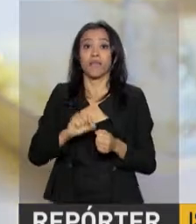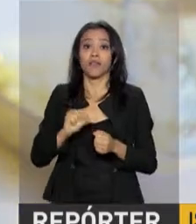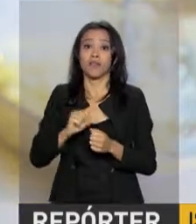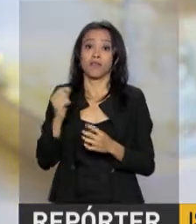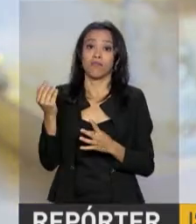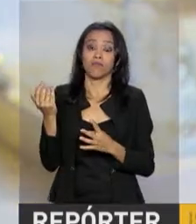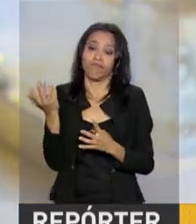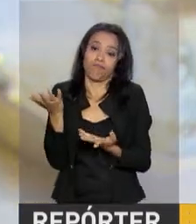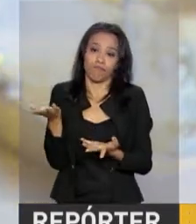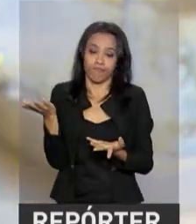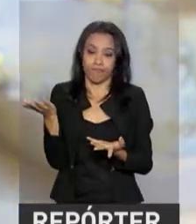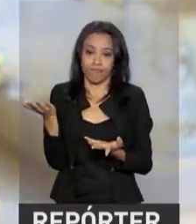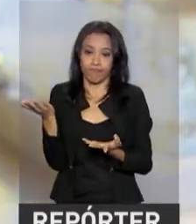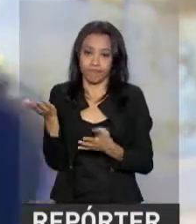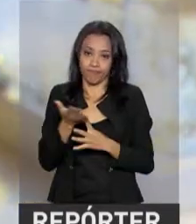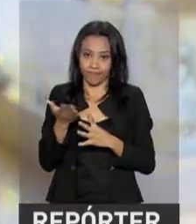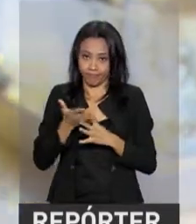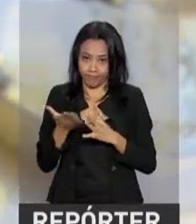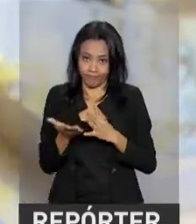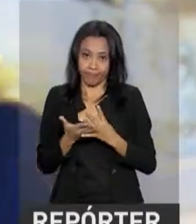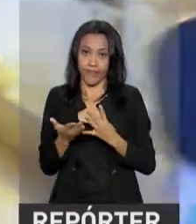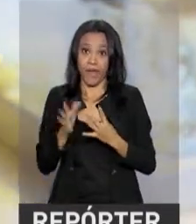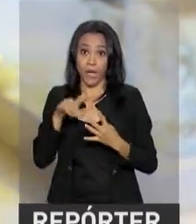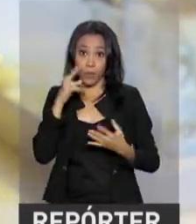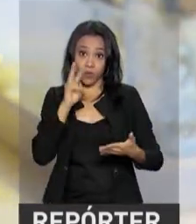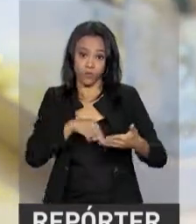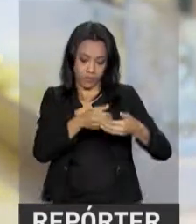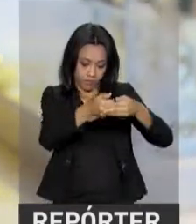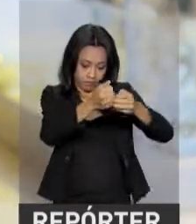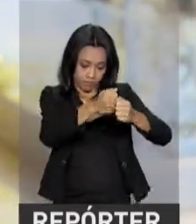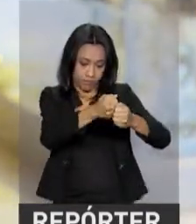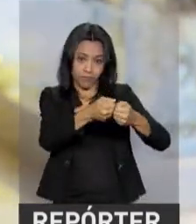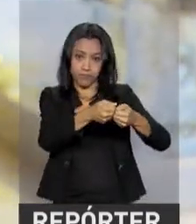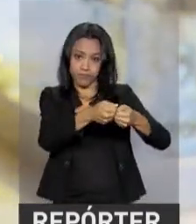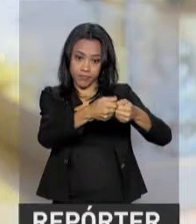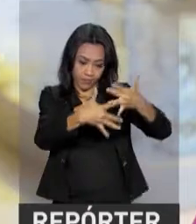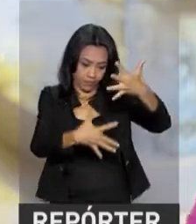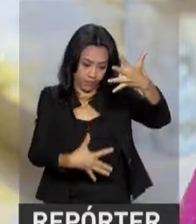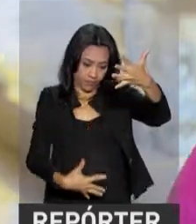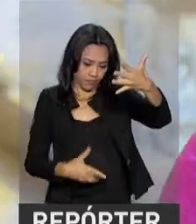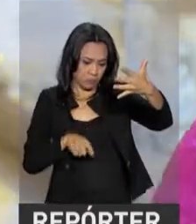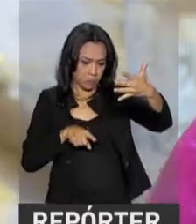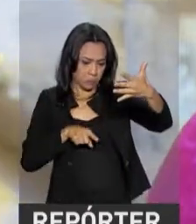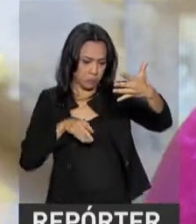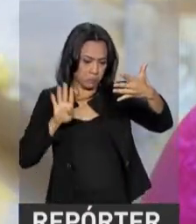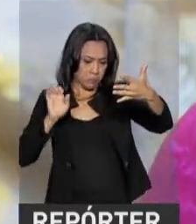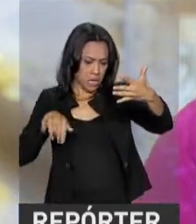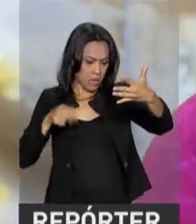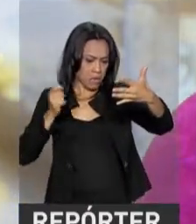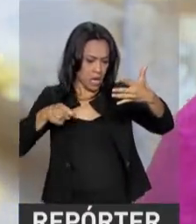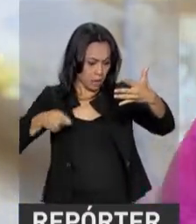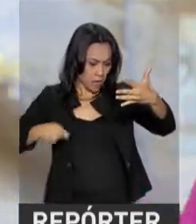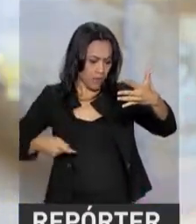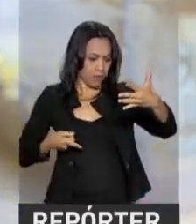consegue. Aí quando olhar no histórico... Ah, tipo, a gente já tem histórico de pagar bem, não sei o que, tá de boa.